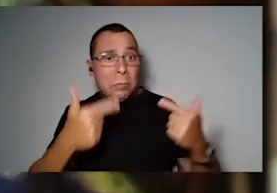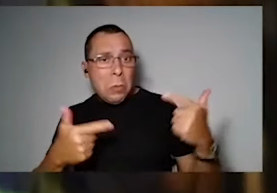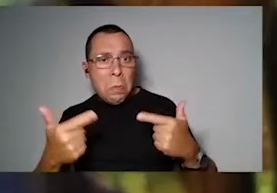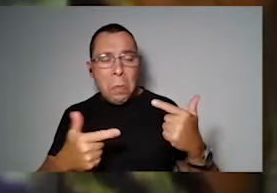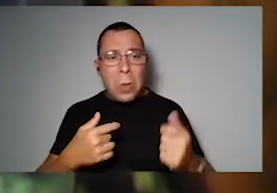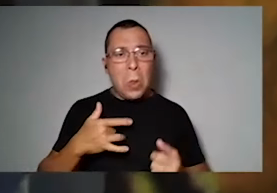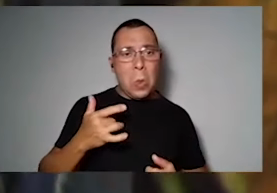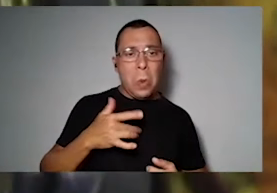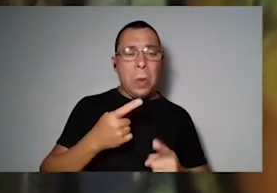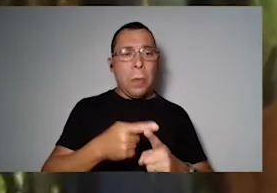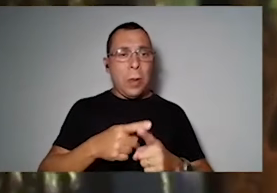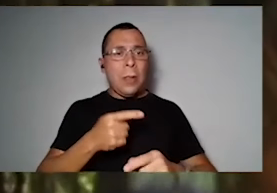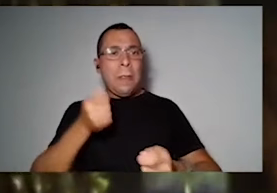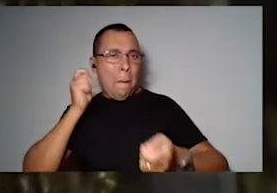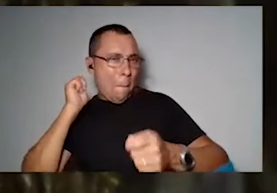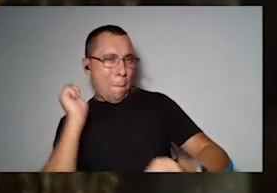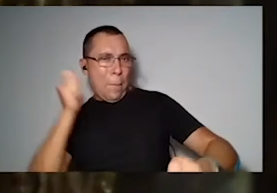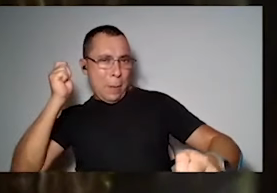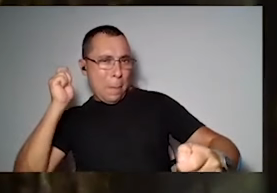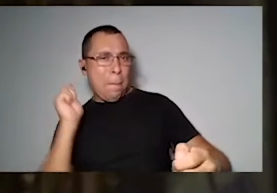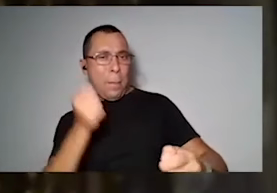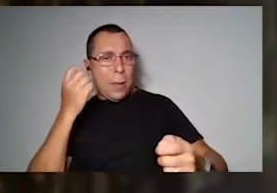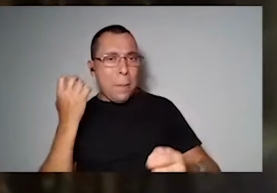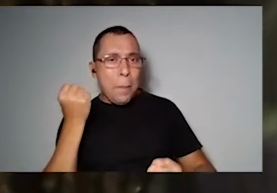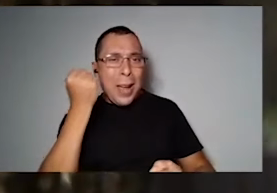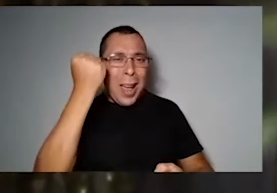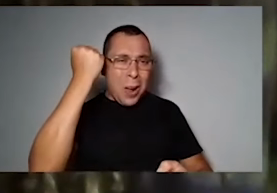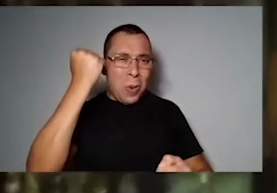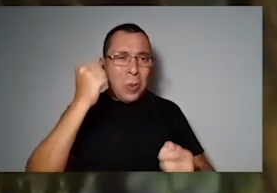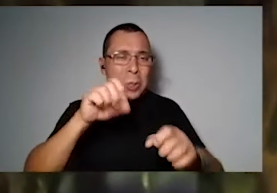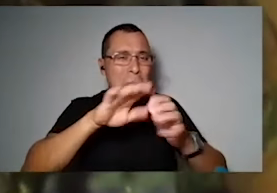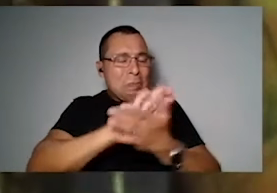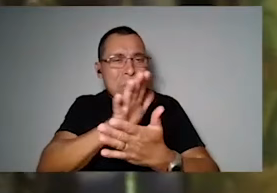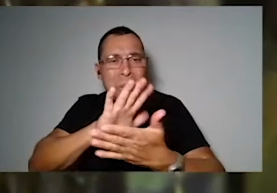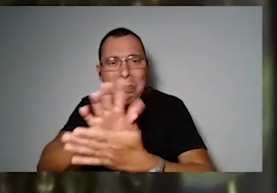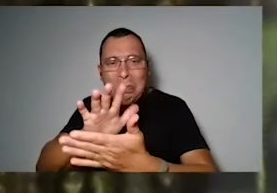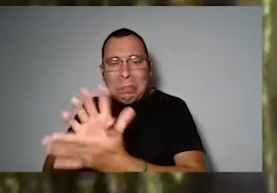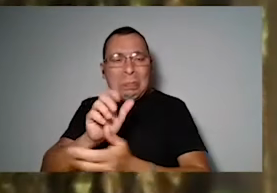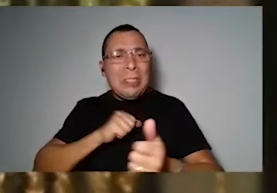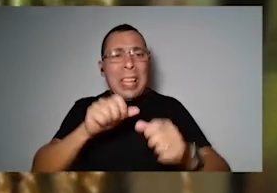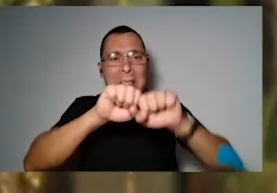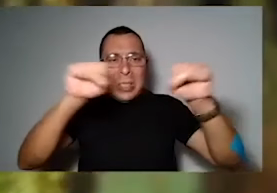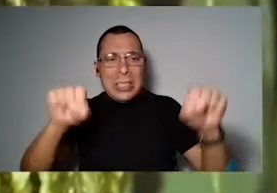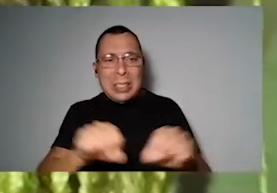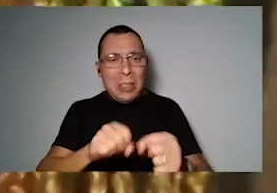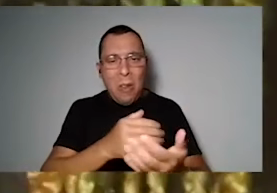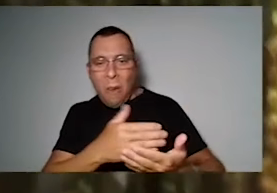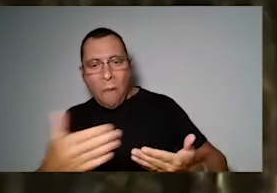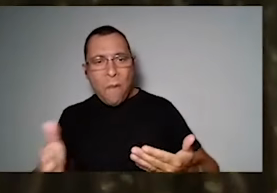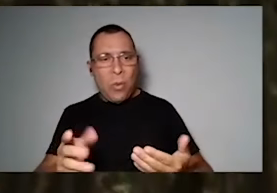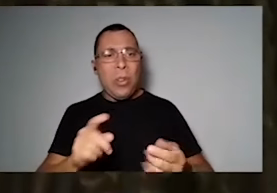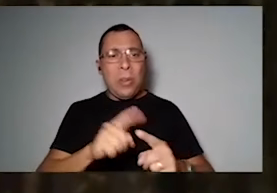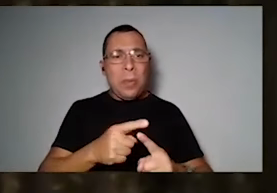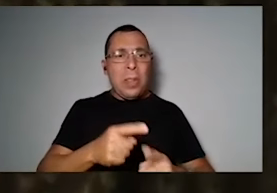pras armas e dói. As marcas do chicote branco que a mim só destrói. Num sistema cis é tema e eu